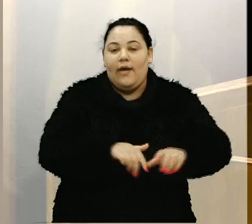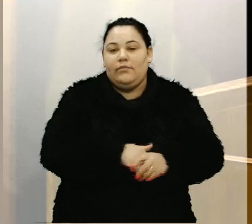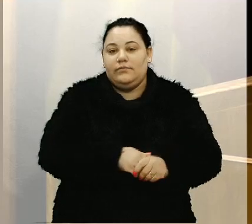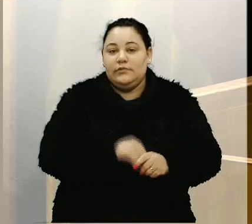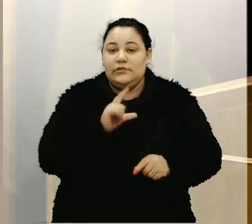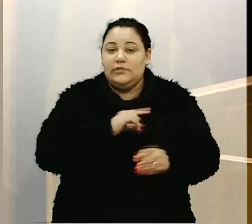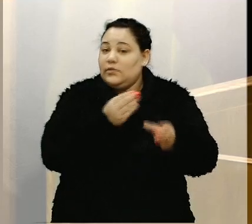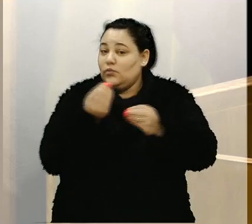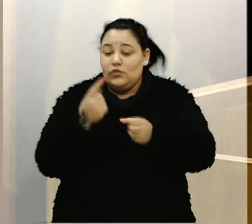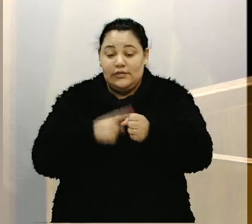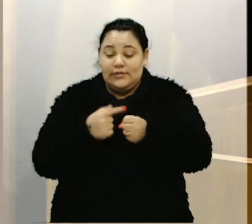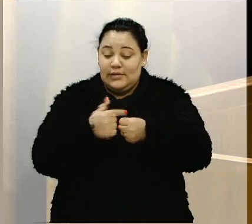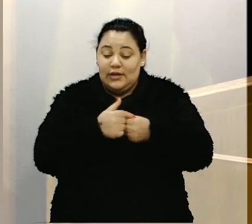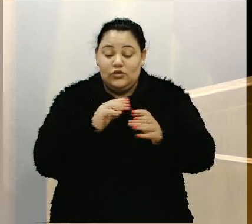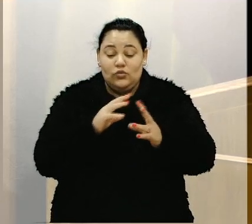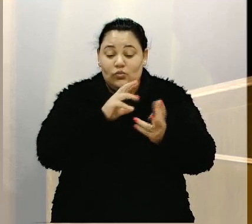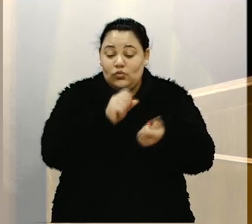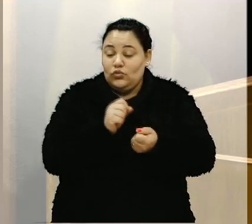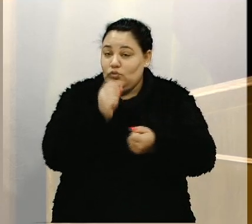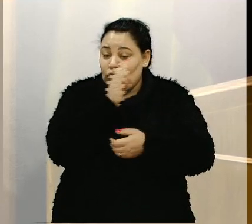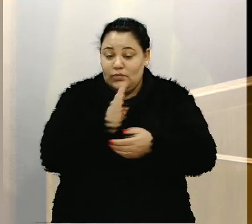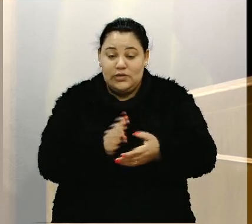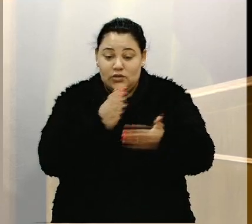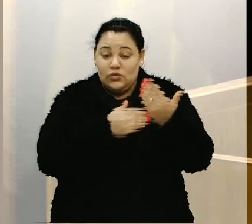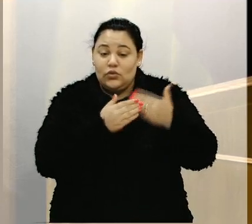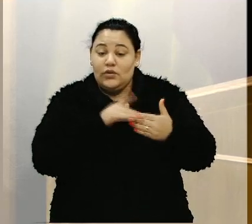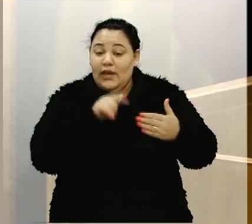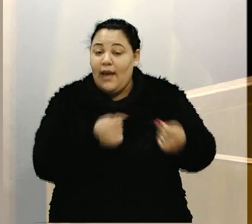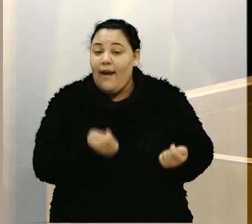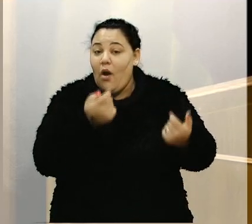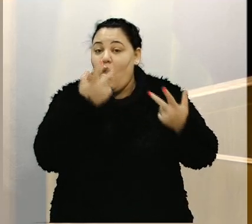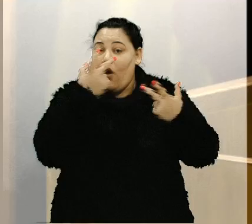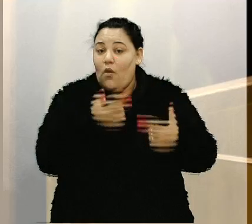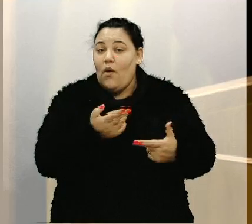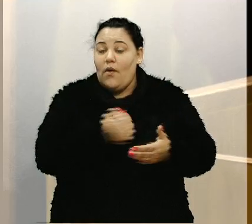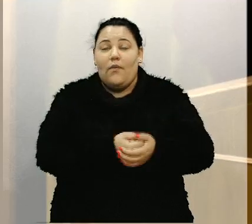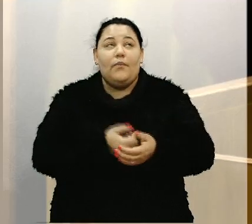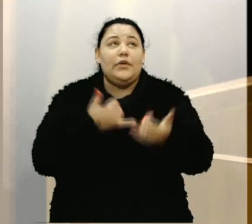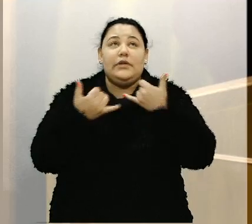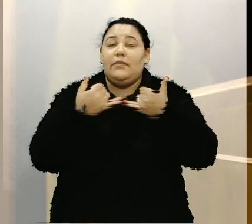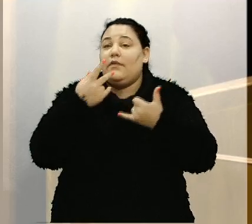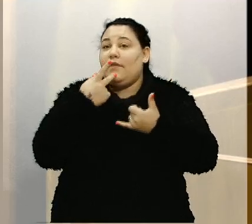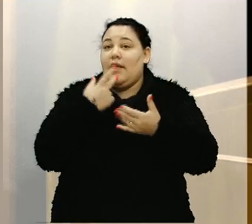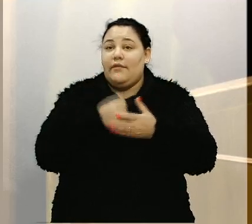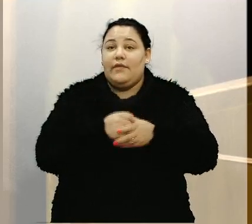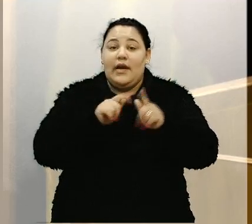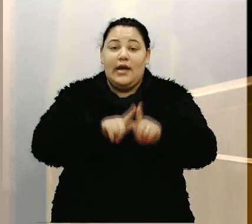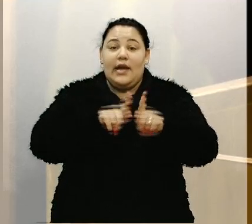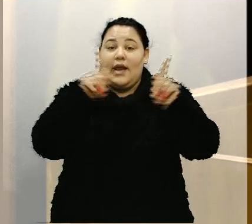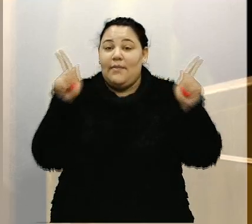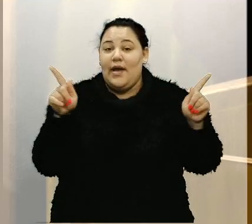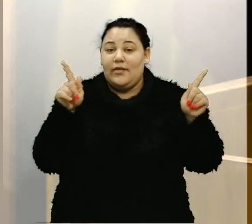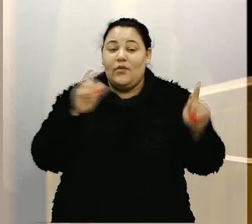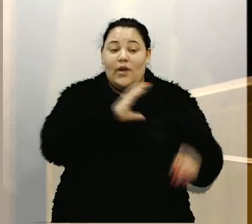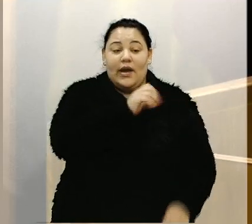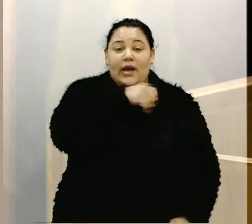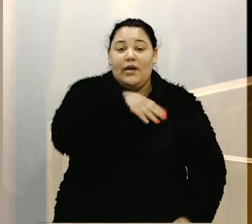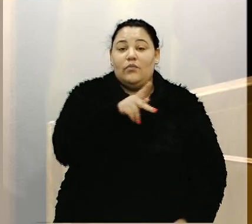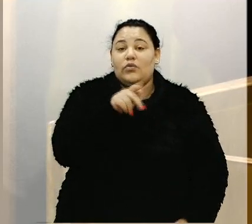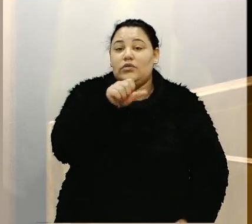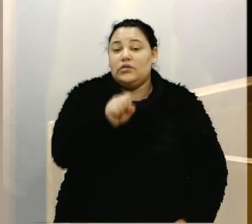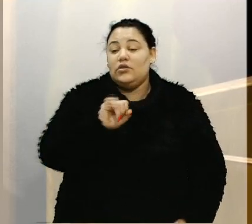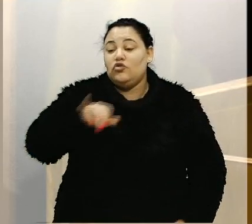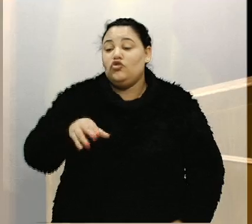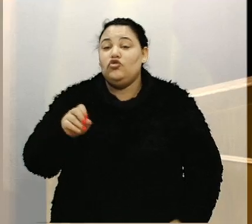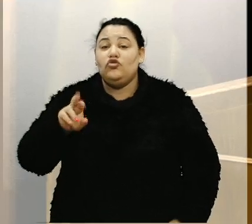cidades no mundo e no Brasil que são parecidas. Se falarmos, por exemplo, de Gramado e Campos do Jordão, né, são